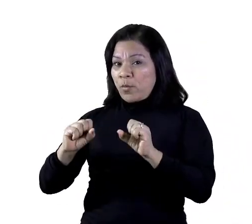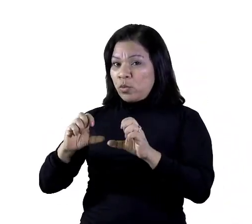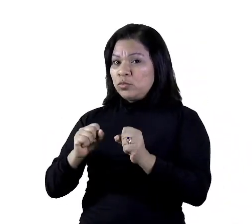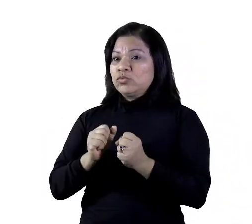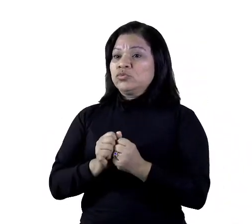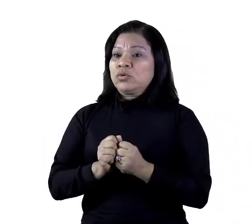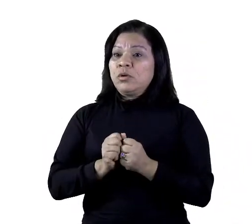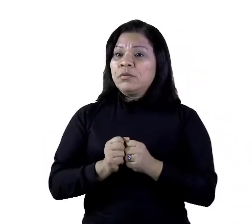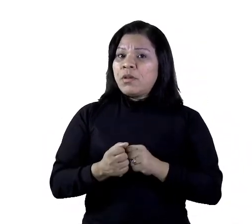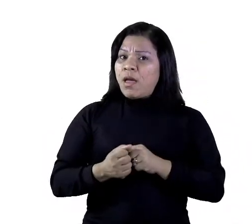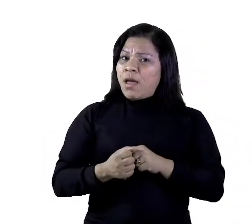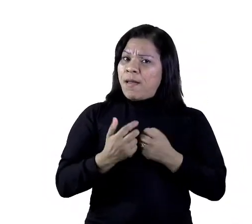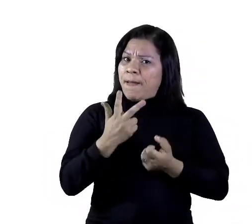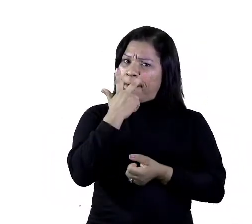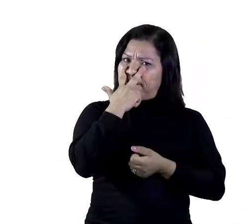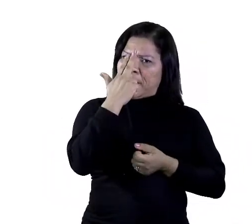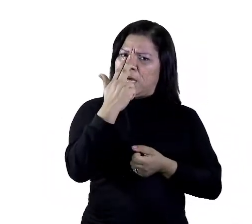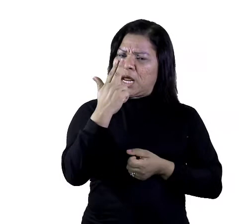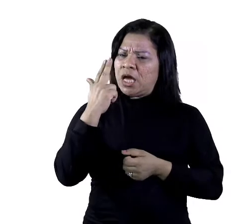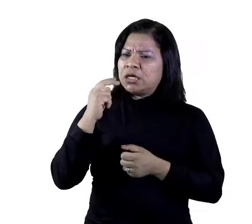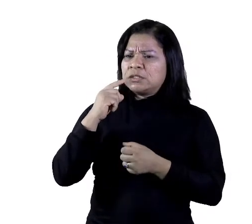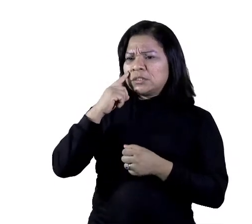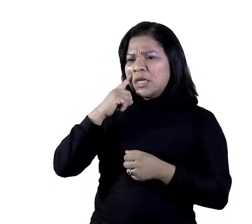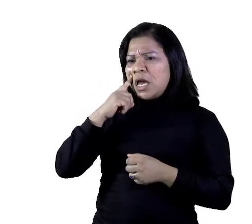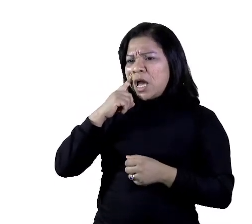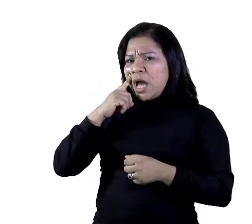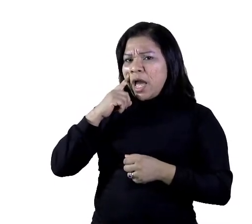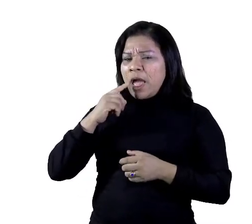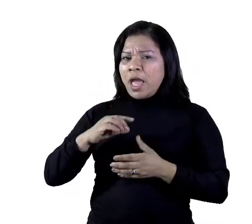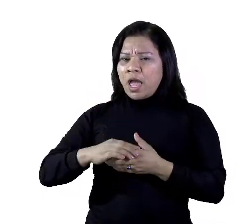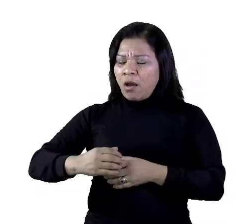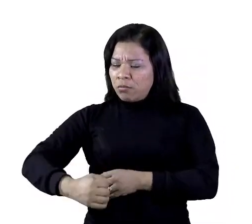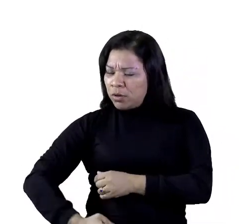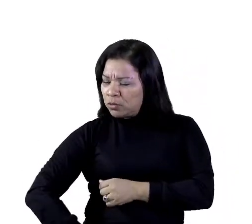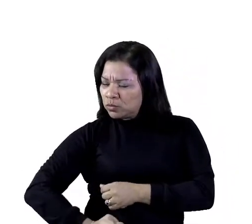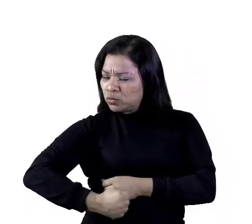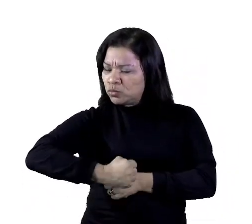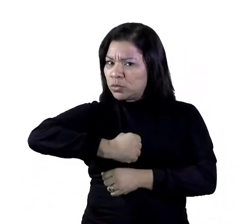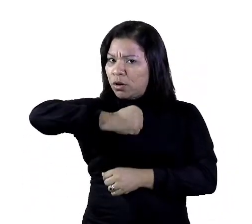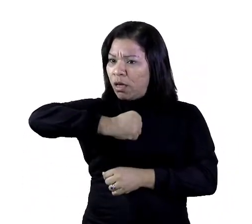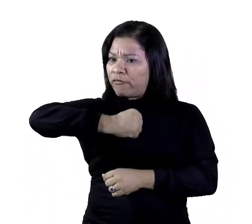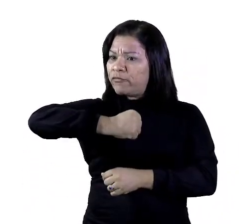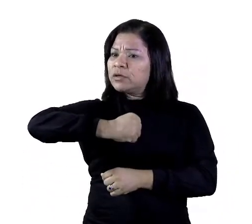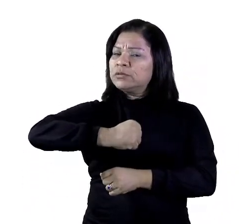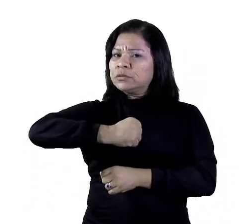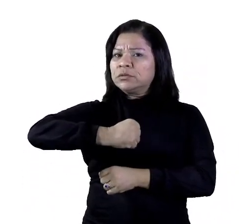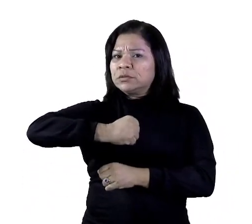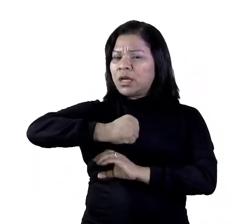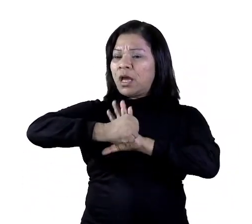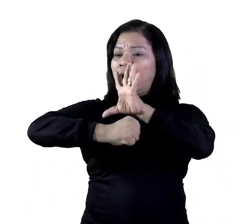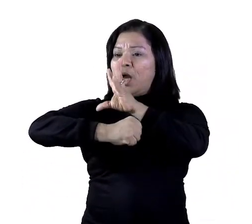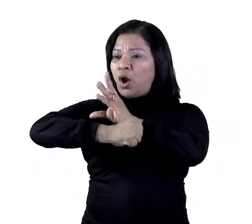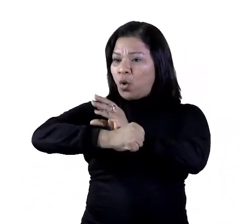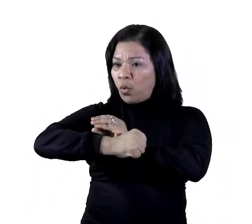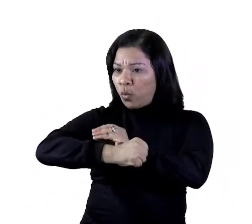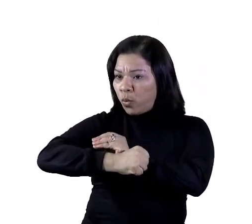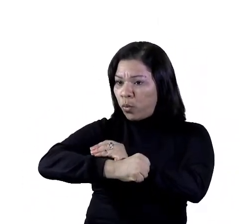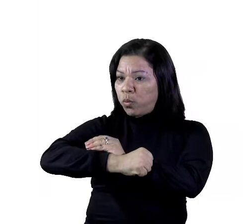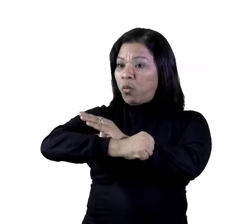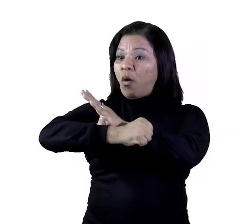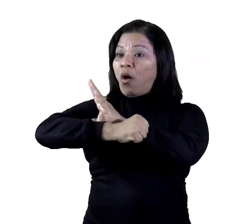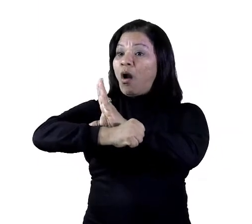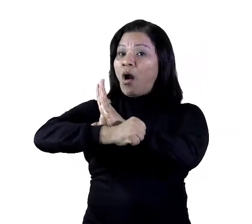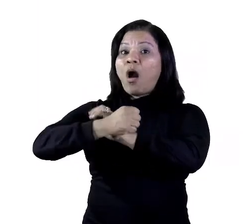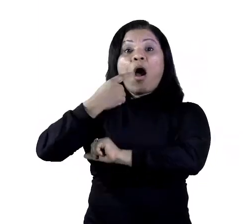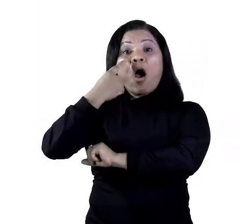uma alavanca lá, decorrer o quê? A contração de um músculo e o relaxamento do outro. Então observe essa figura que tem aí